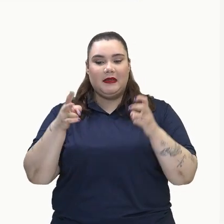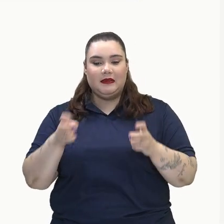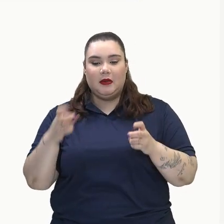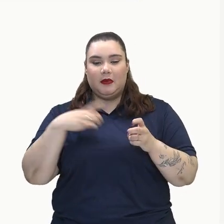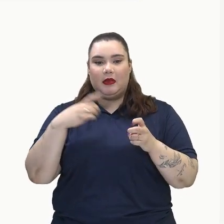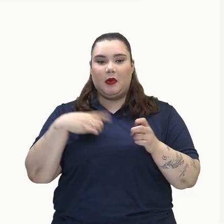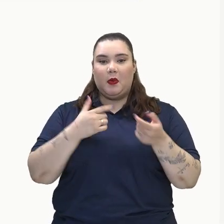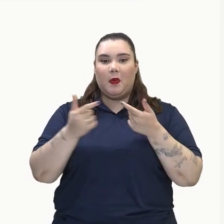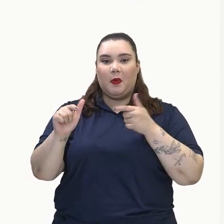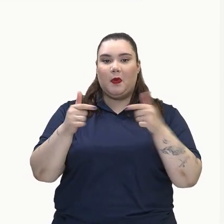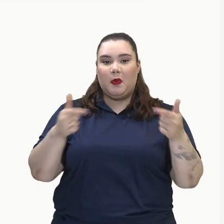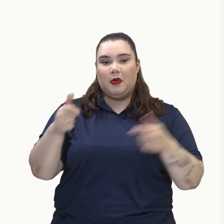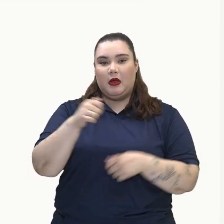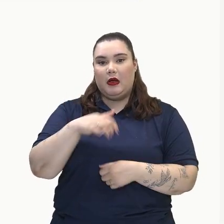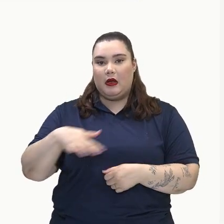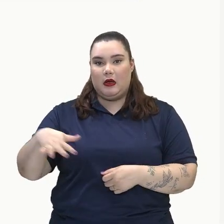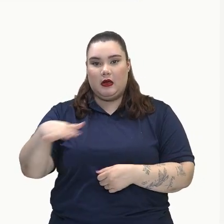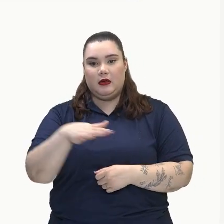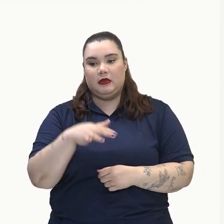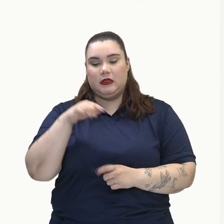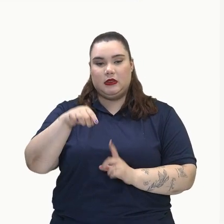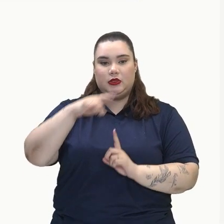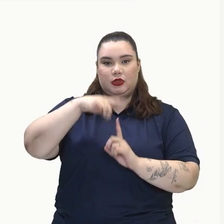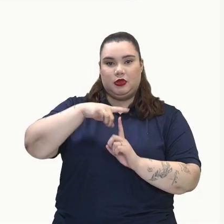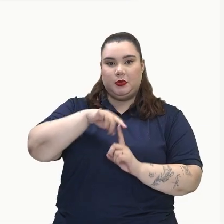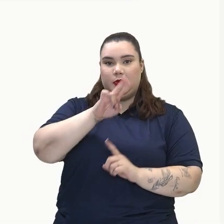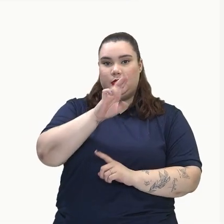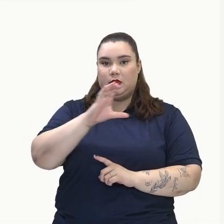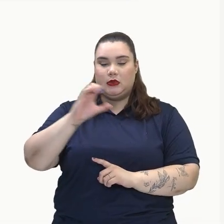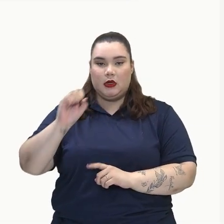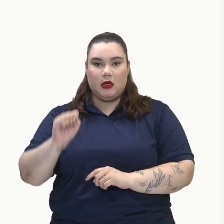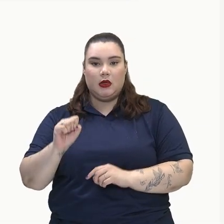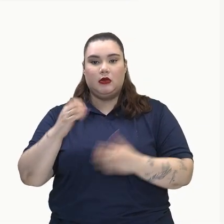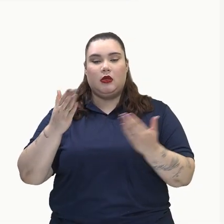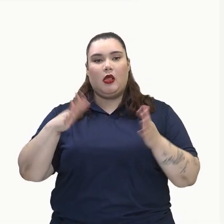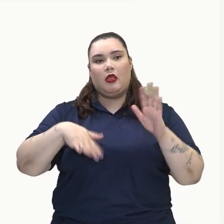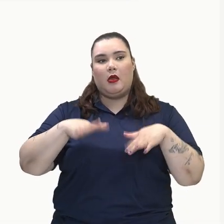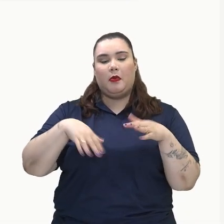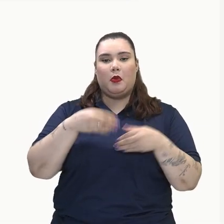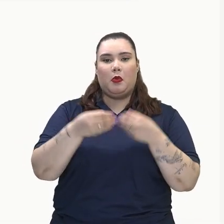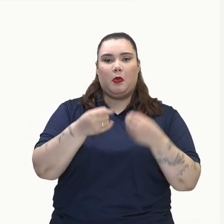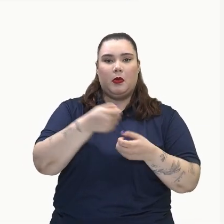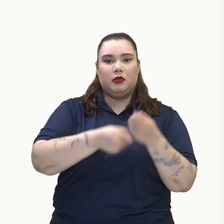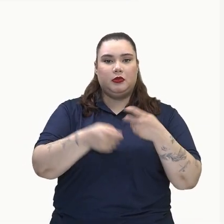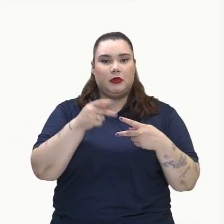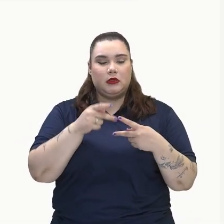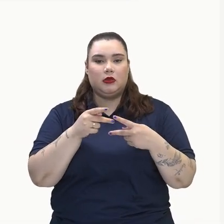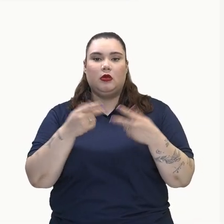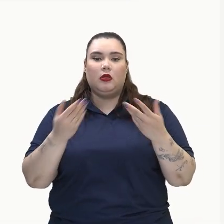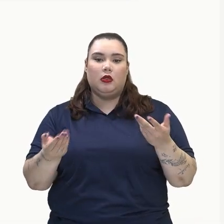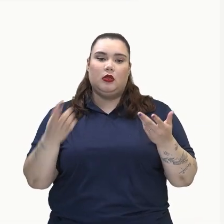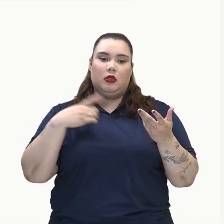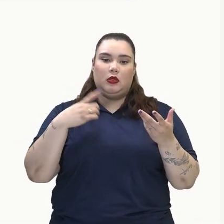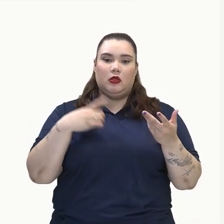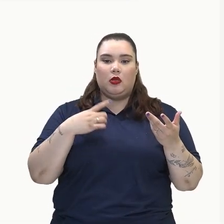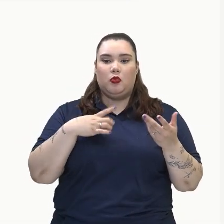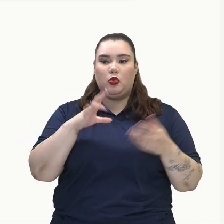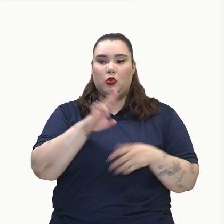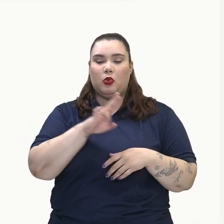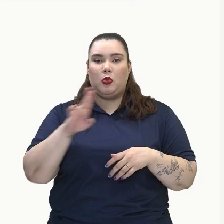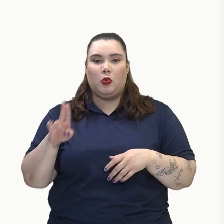outras categorias das unidades de conservação que, dependendo da esfera administrativa, ela vai ter uma